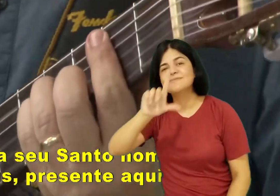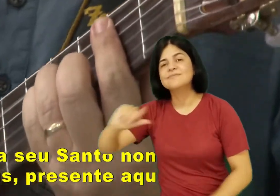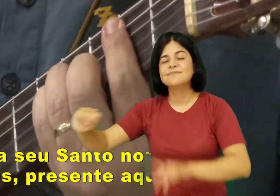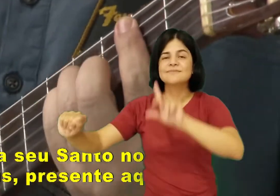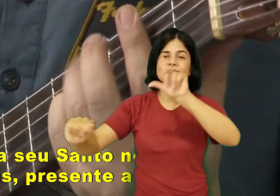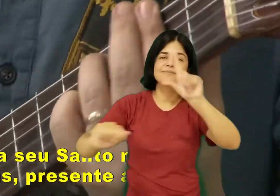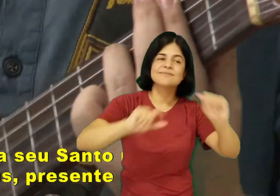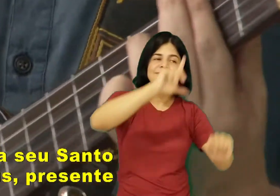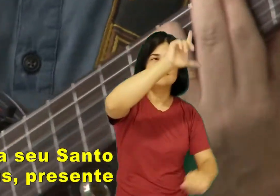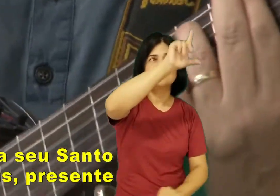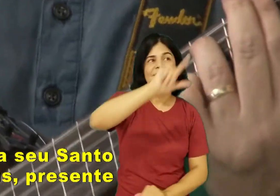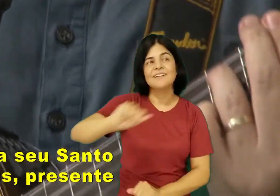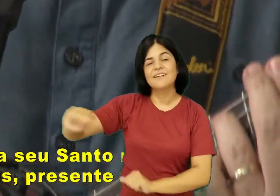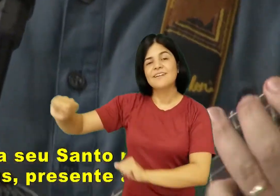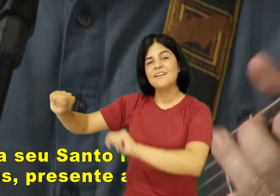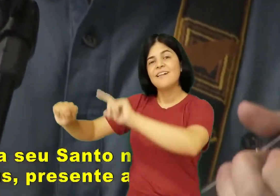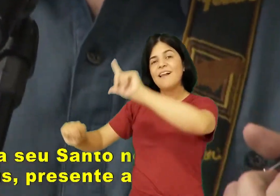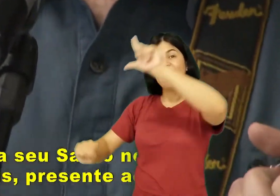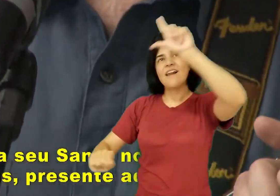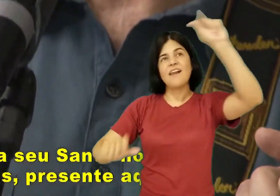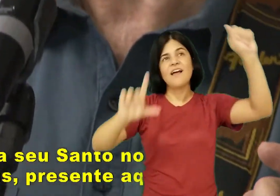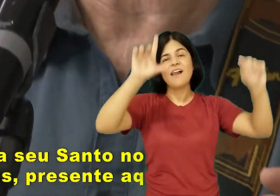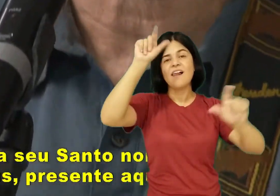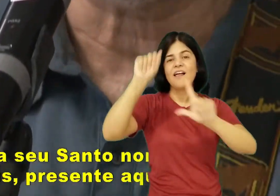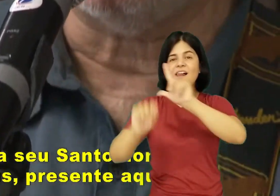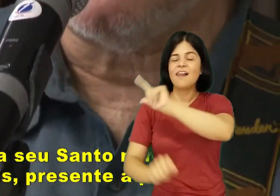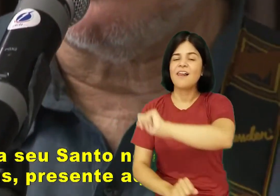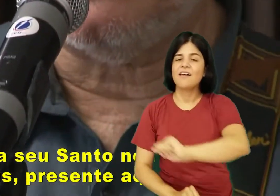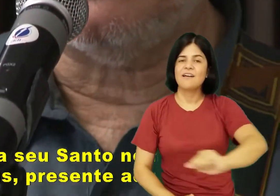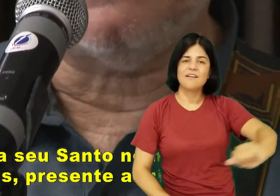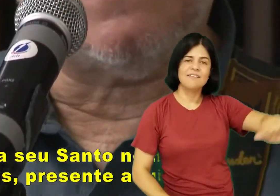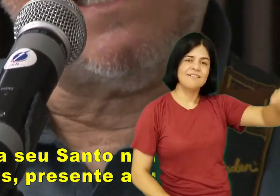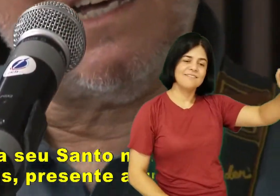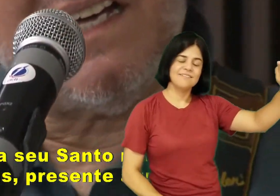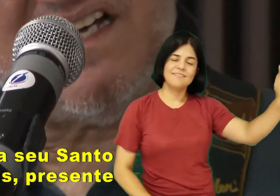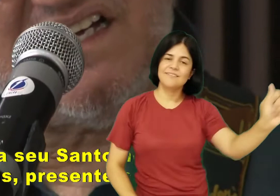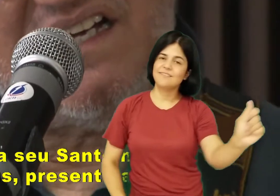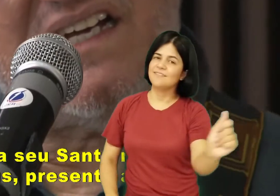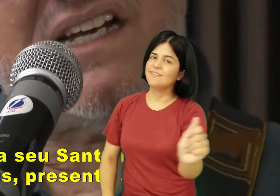La la la ya, la ya la la ya.